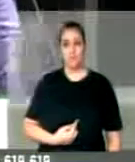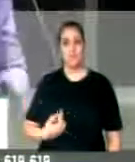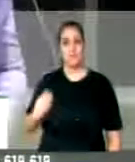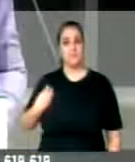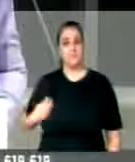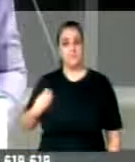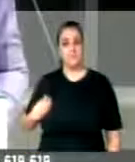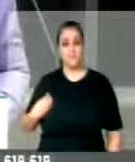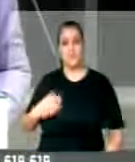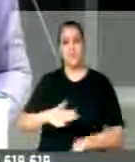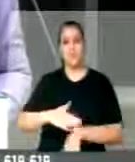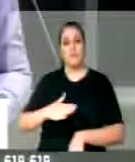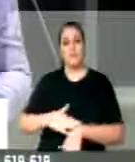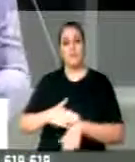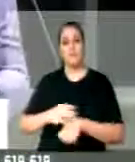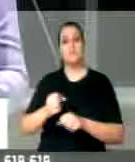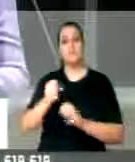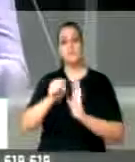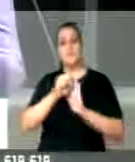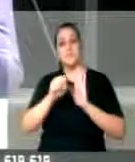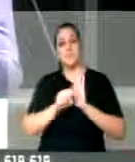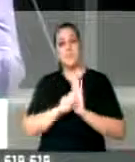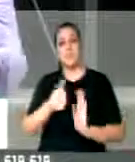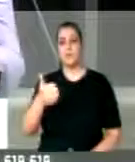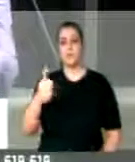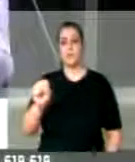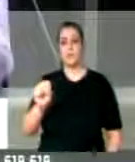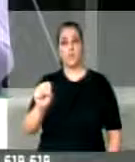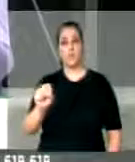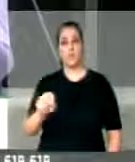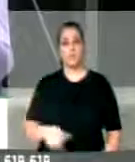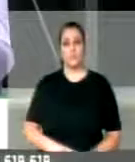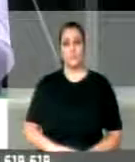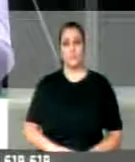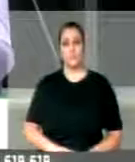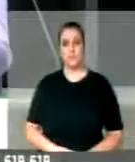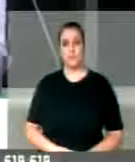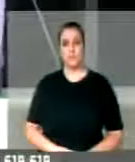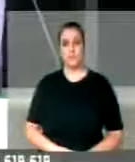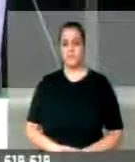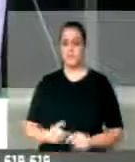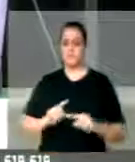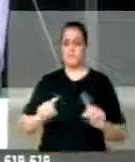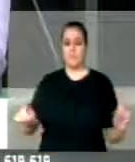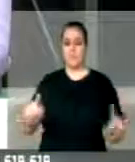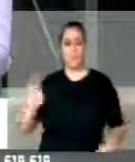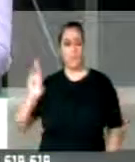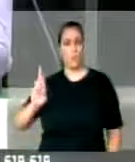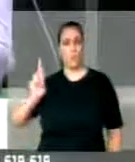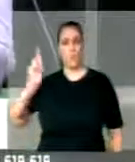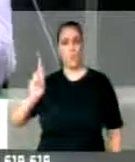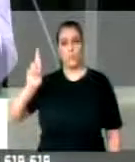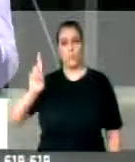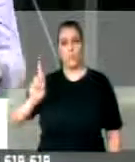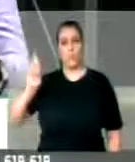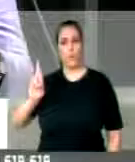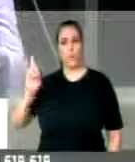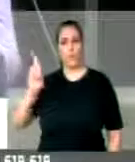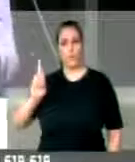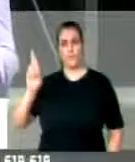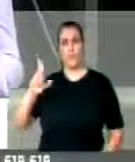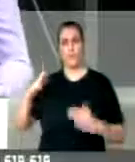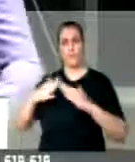essas reformas. E a Casa Grande Senzala se levantou e quer explorar